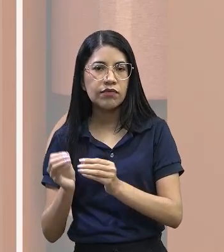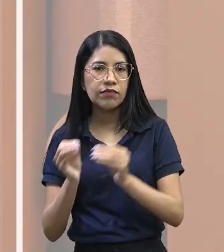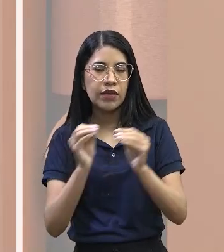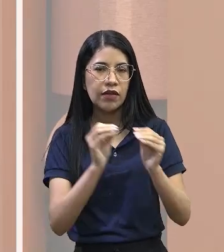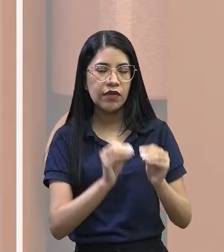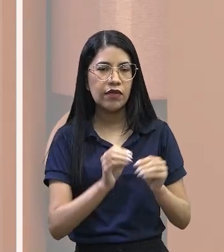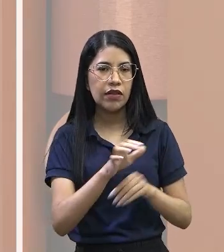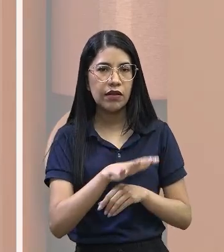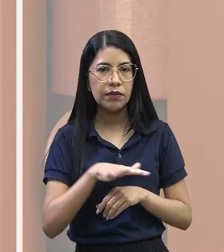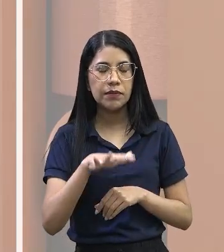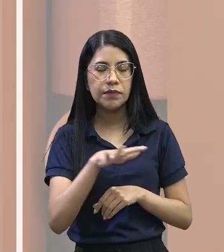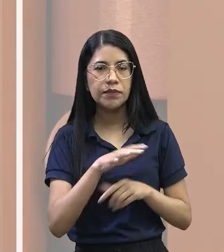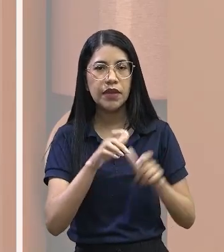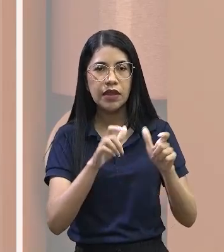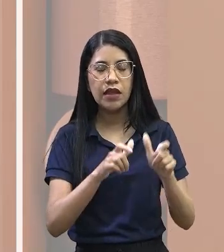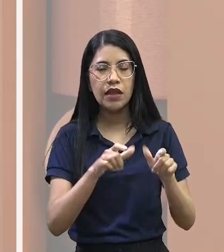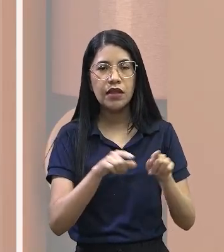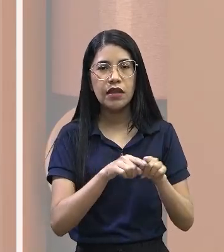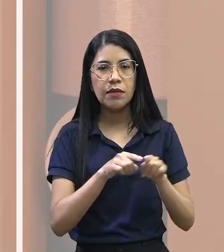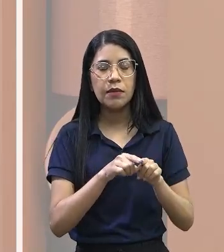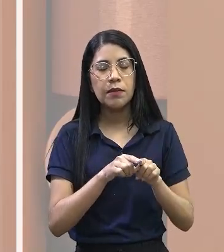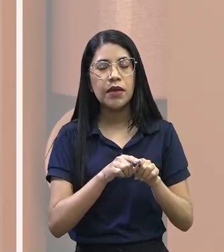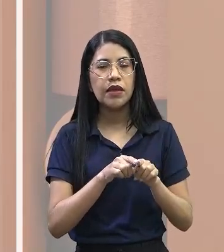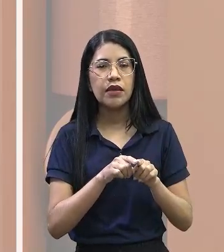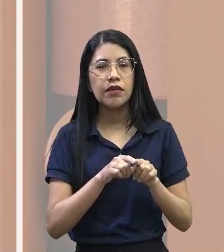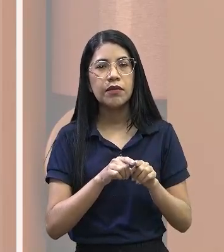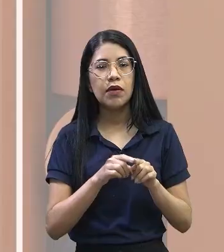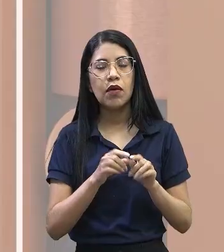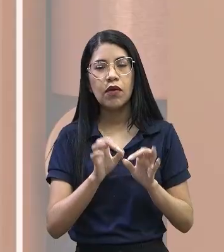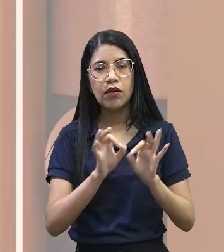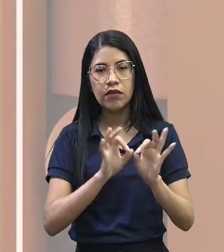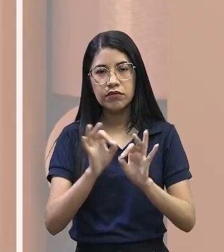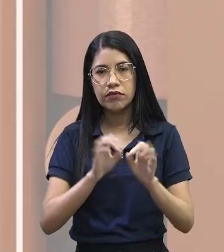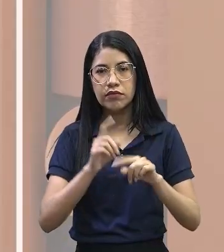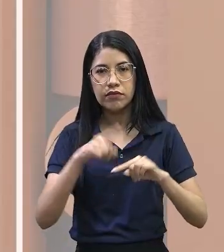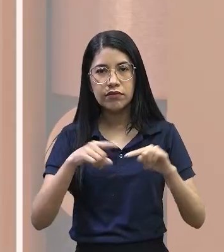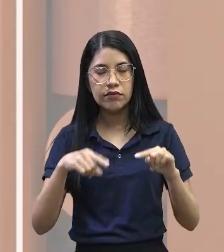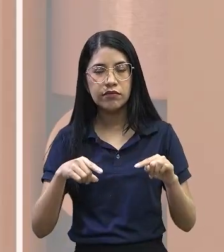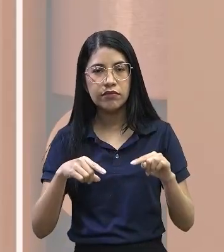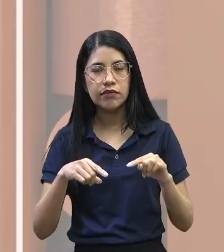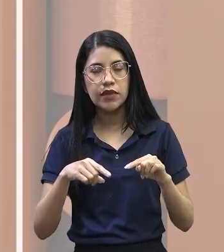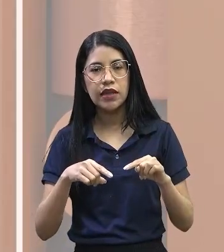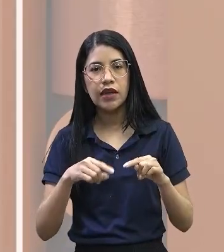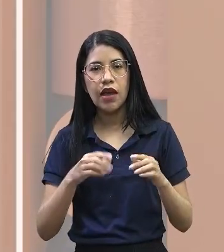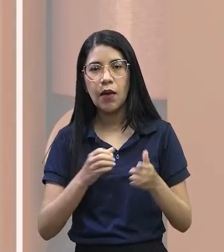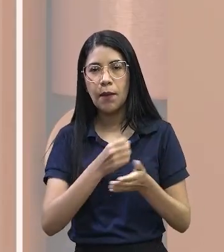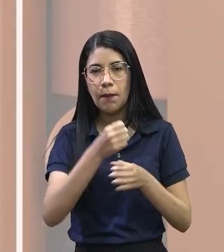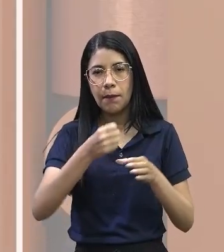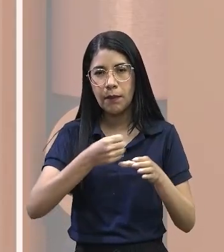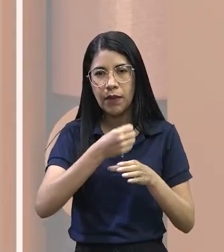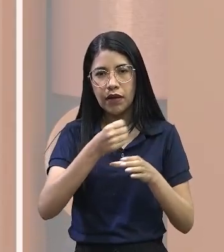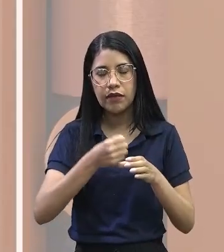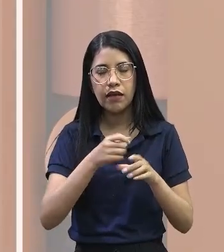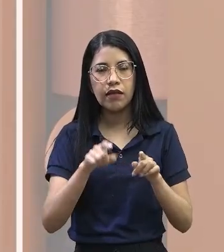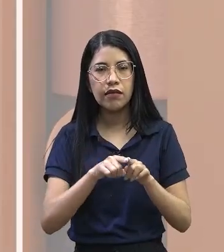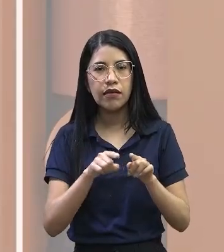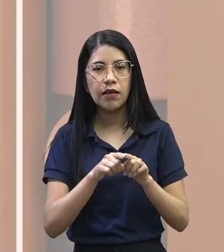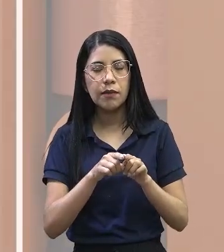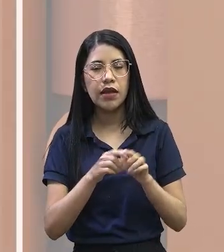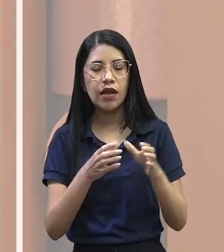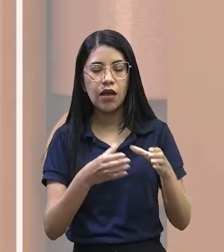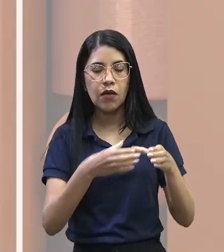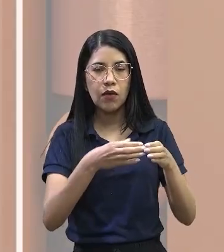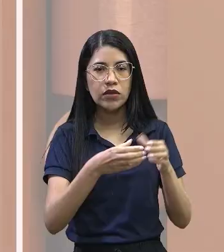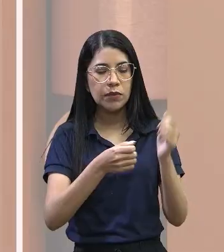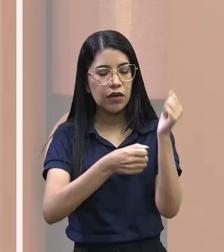pegar basicamente uma tigela que eu vou usar para colocar ali na seringueira e recolher o látex. Vou